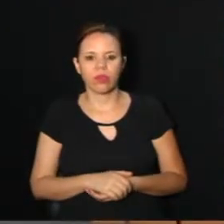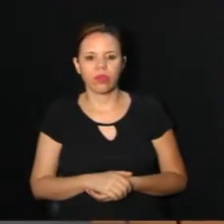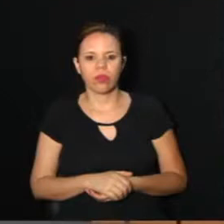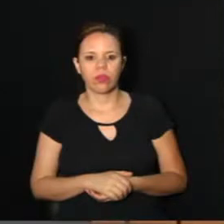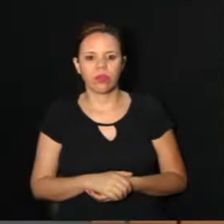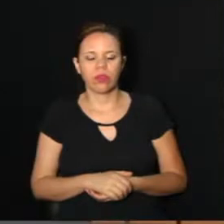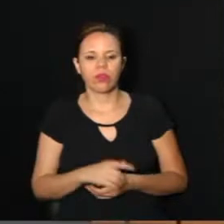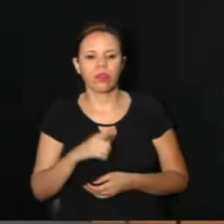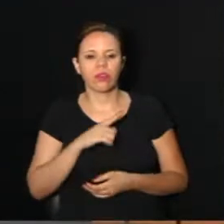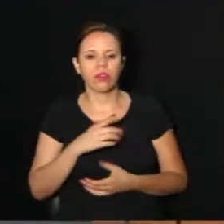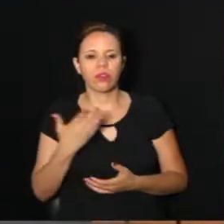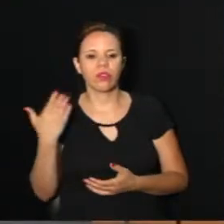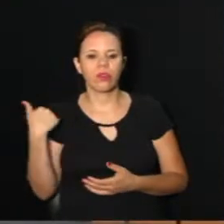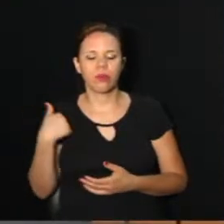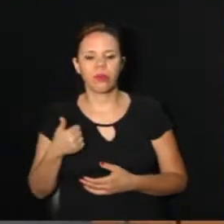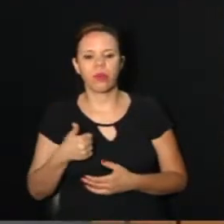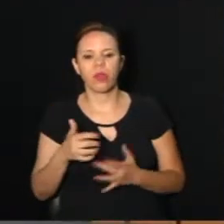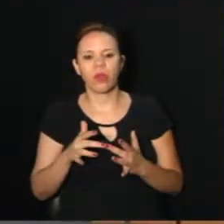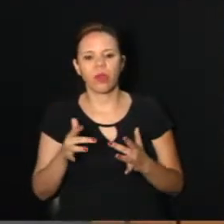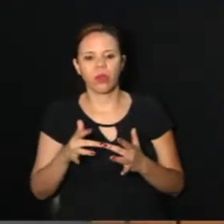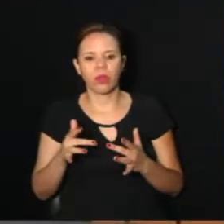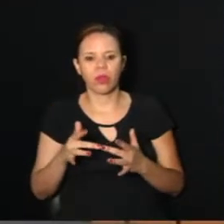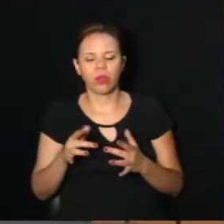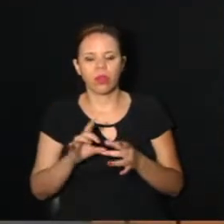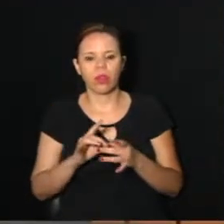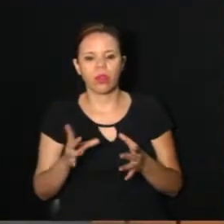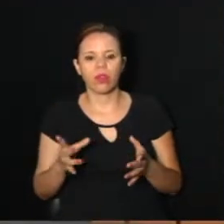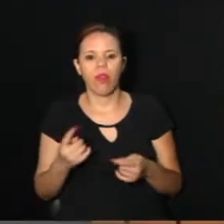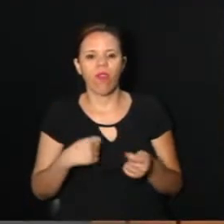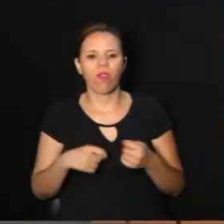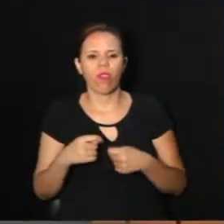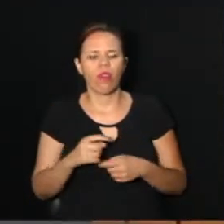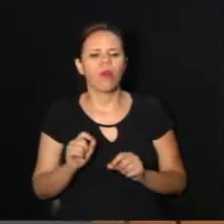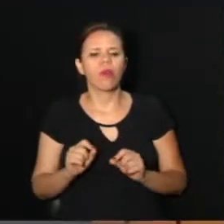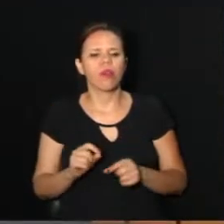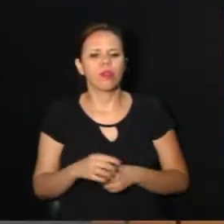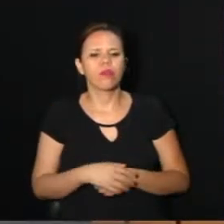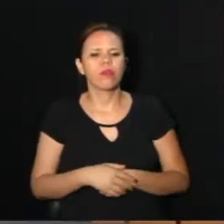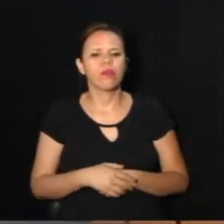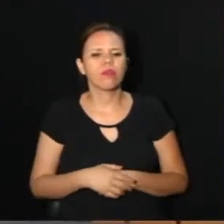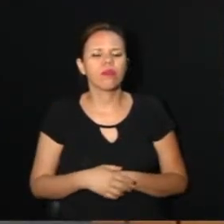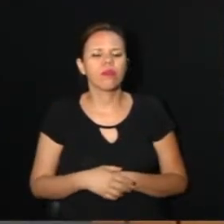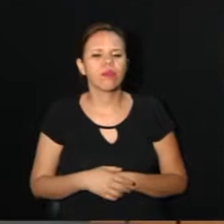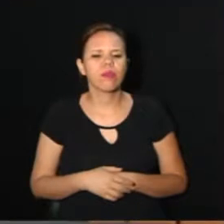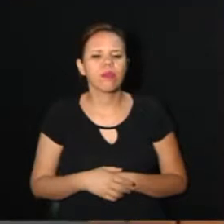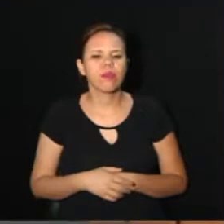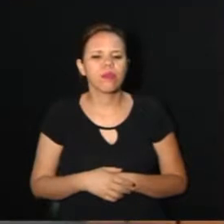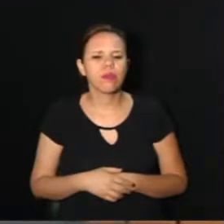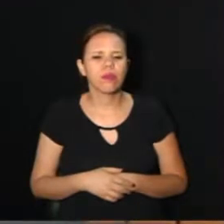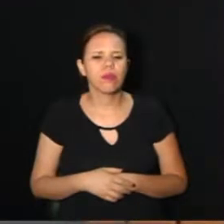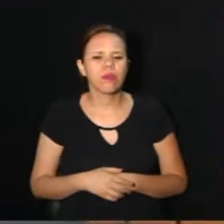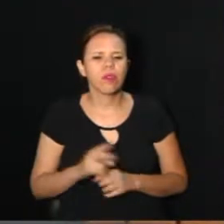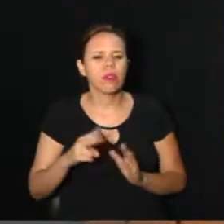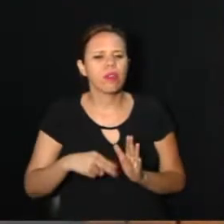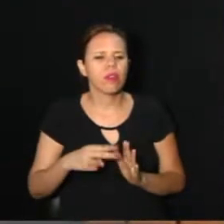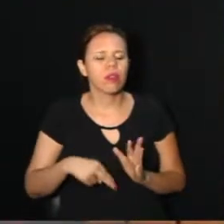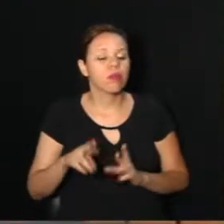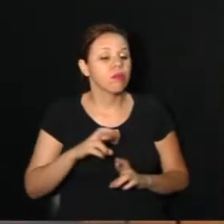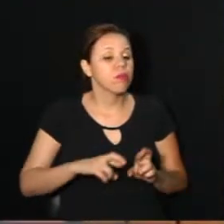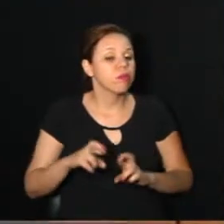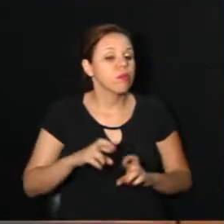Quando eu tive o primeiro contato com a liberdade econômica, eu falei, que bicho é esse, né? E lendo e